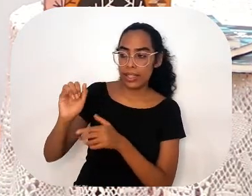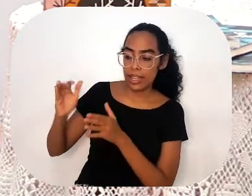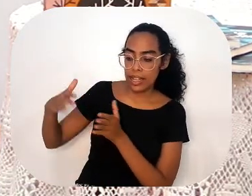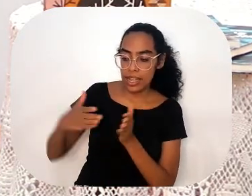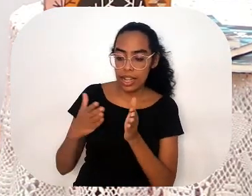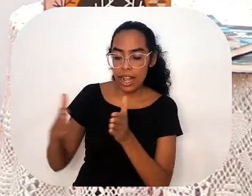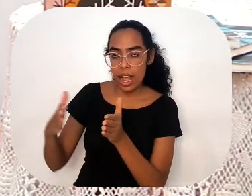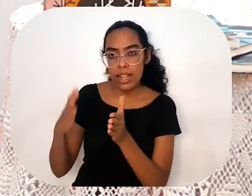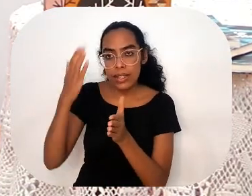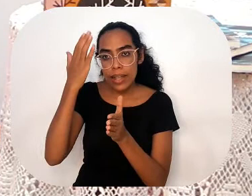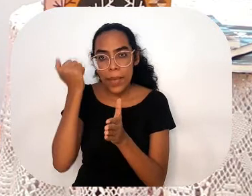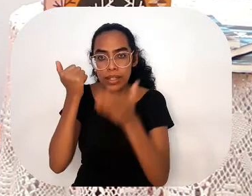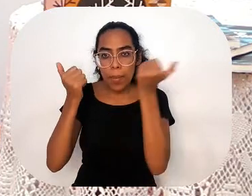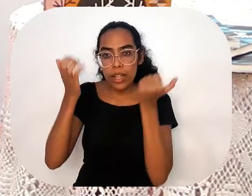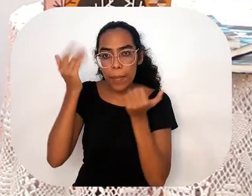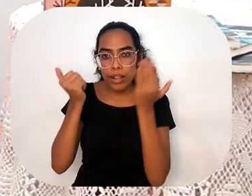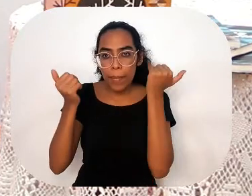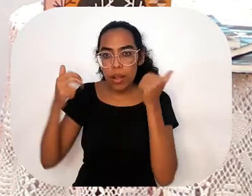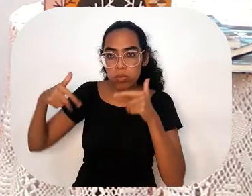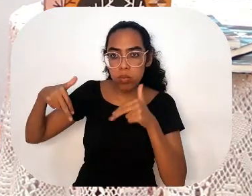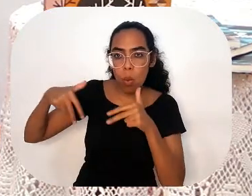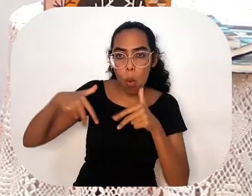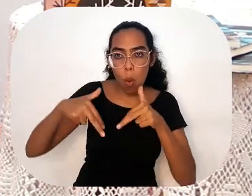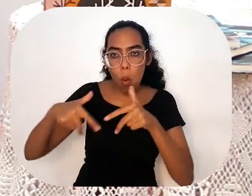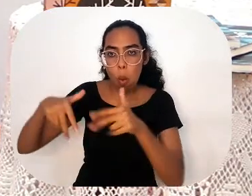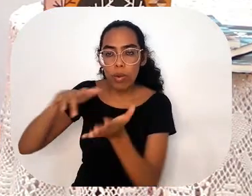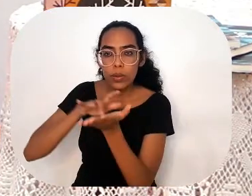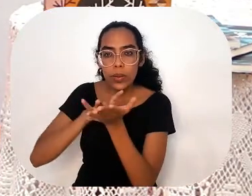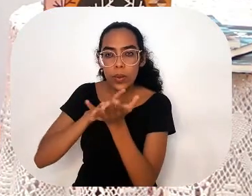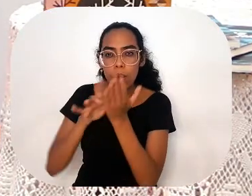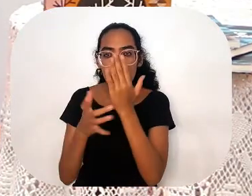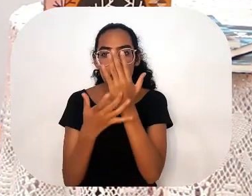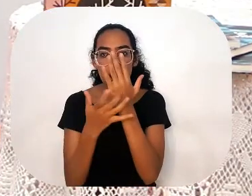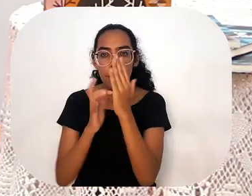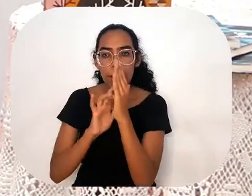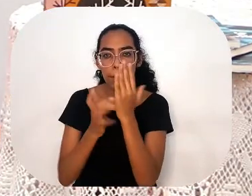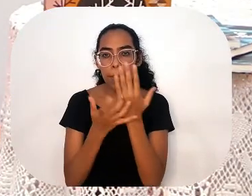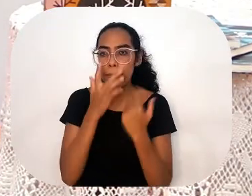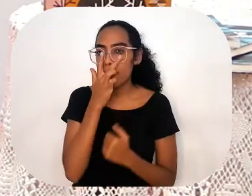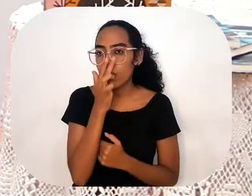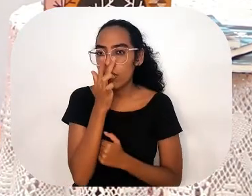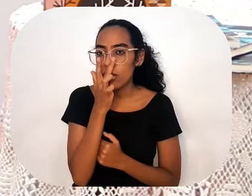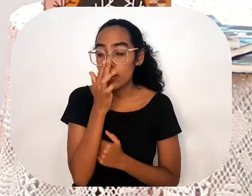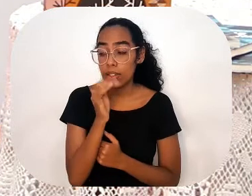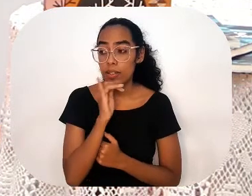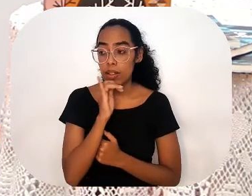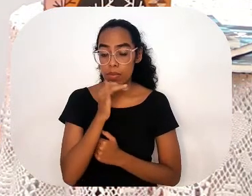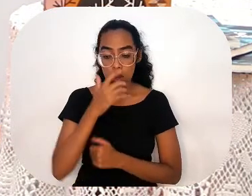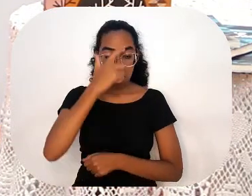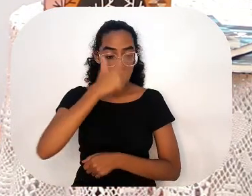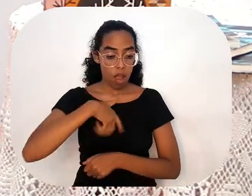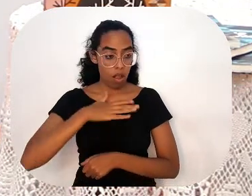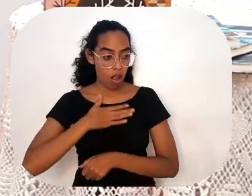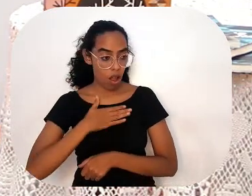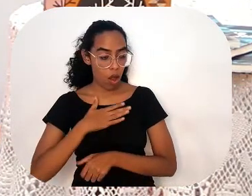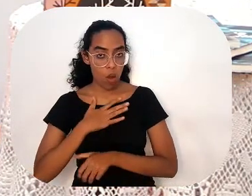esse subtítulo travesti saber exatamente por conta da dessa nossa vontade de fazer dialogar né